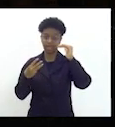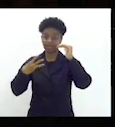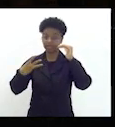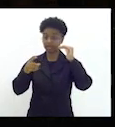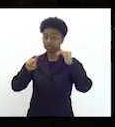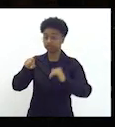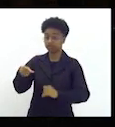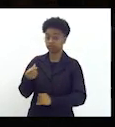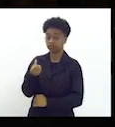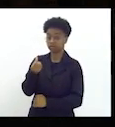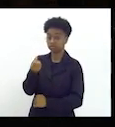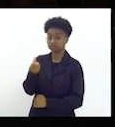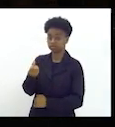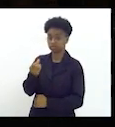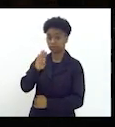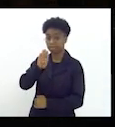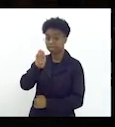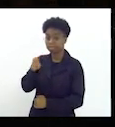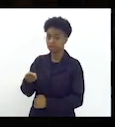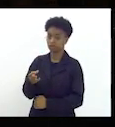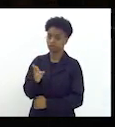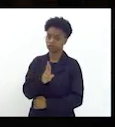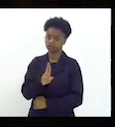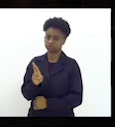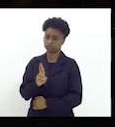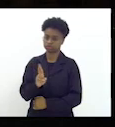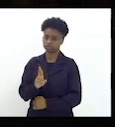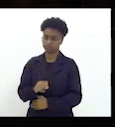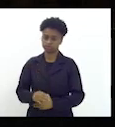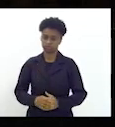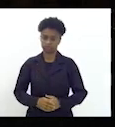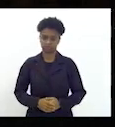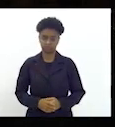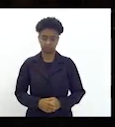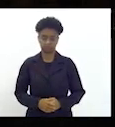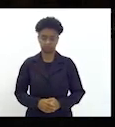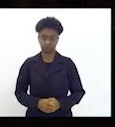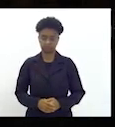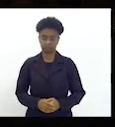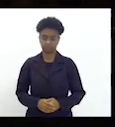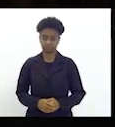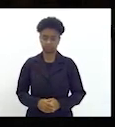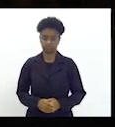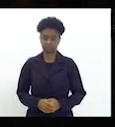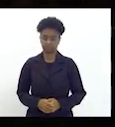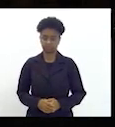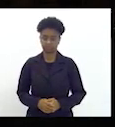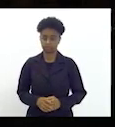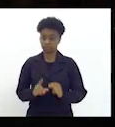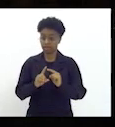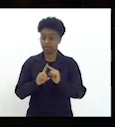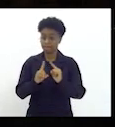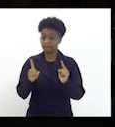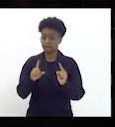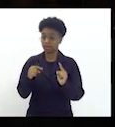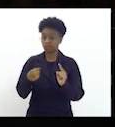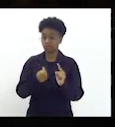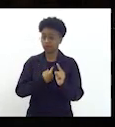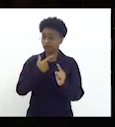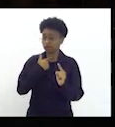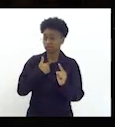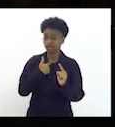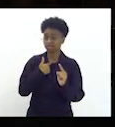3,6 bilhões de reais e nós não desejamos